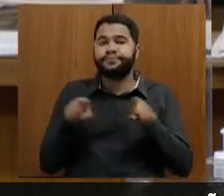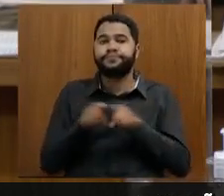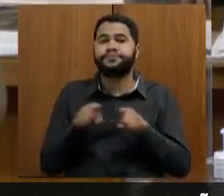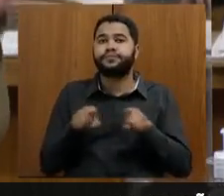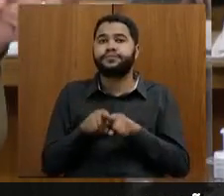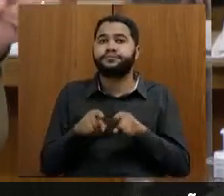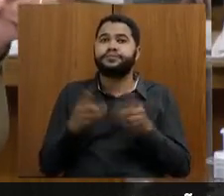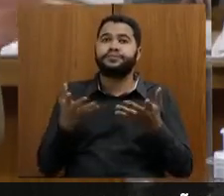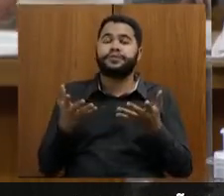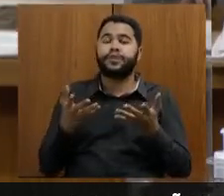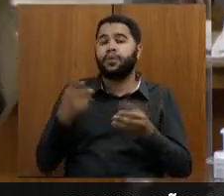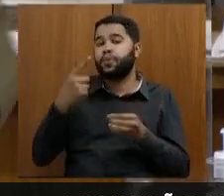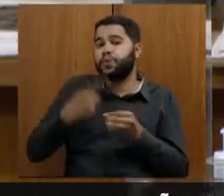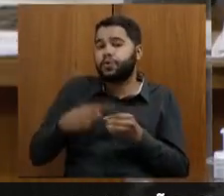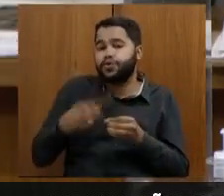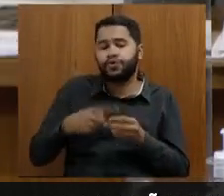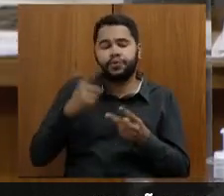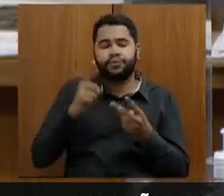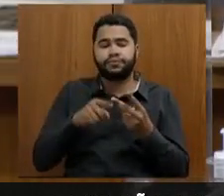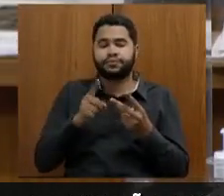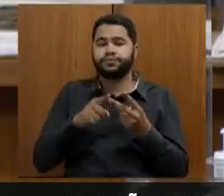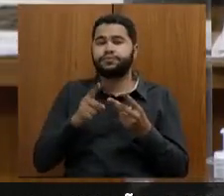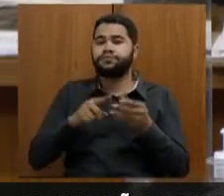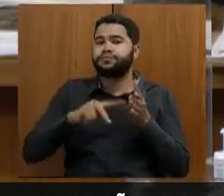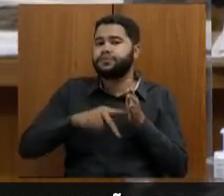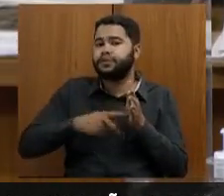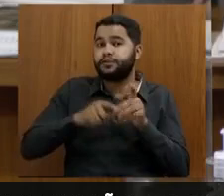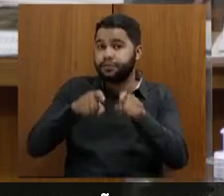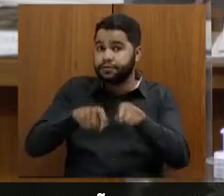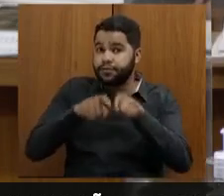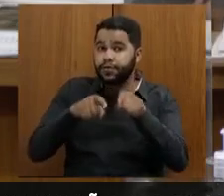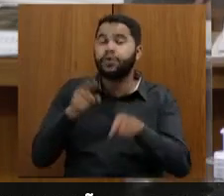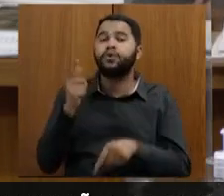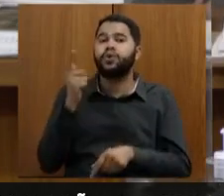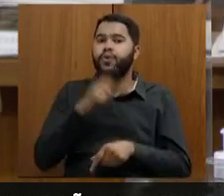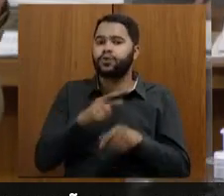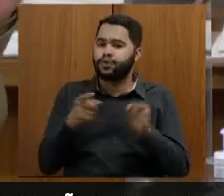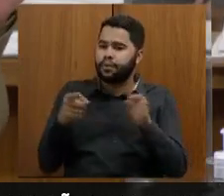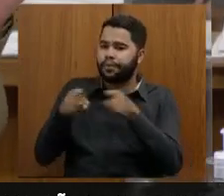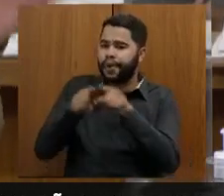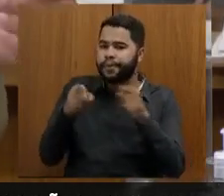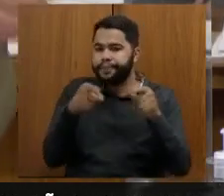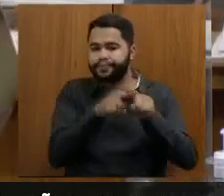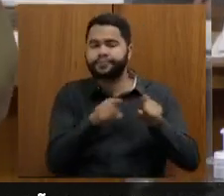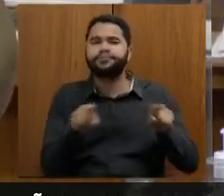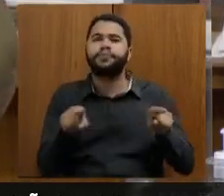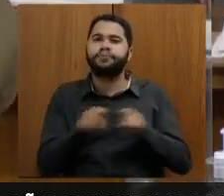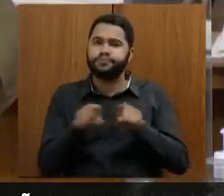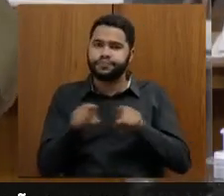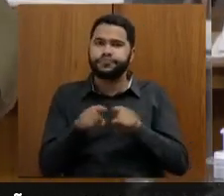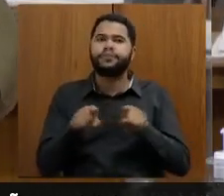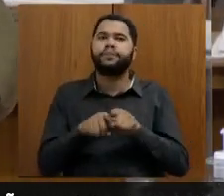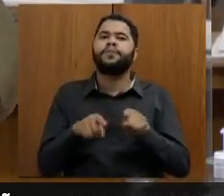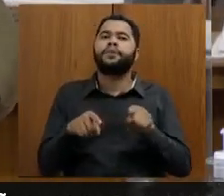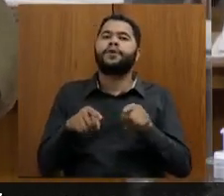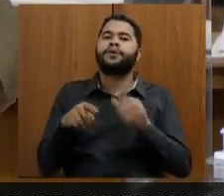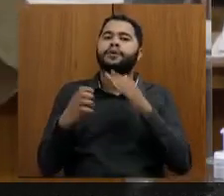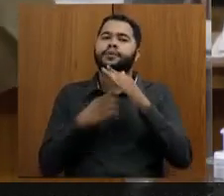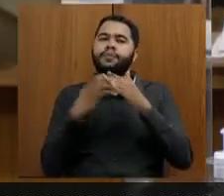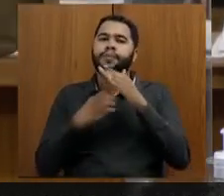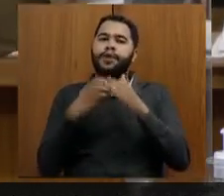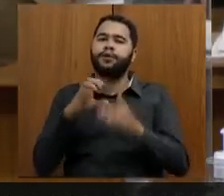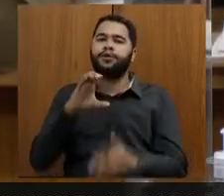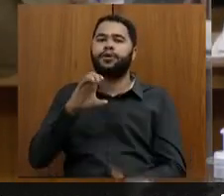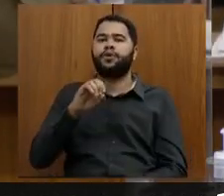alienação fortalecendo seja como município seja com sindicatos rurais Não estão conseguindo abrir parcerias algumas cooperativas estão abrindo